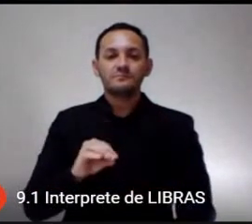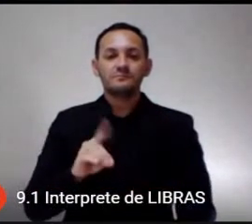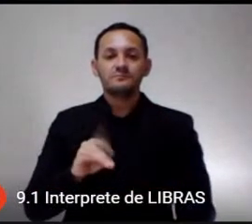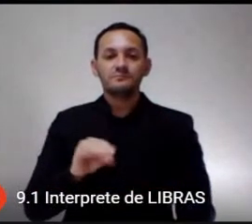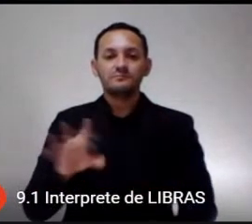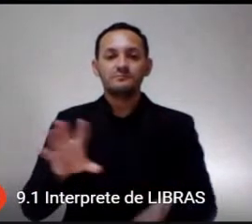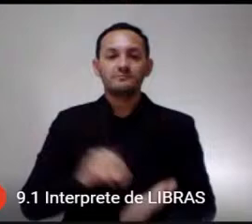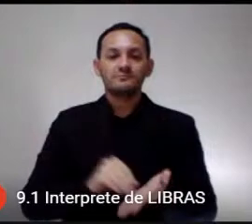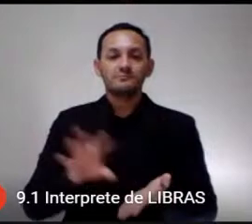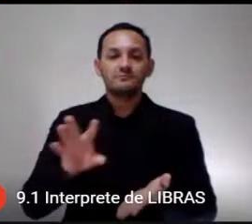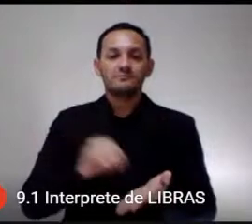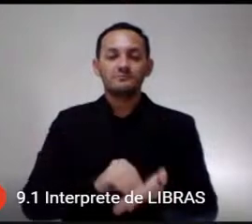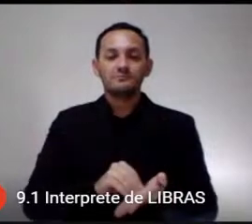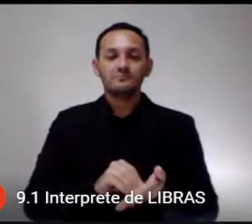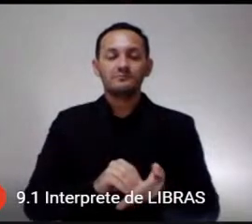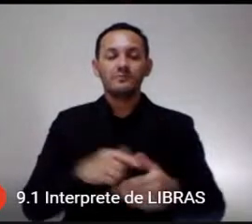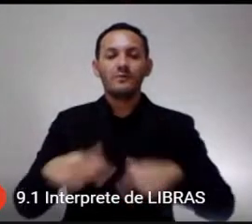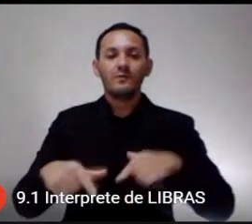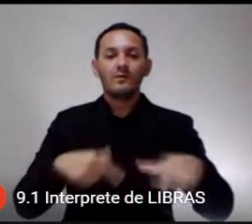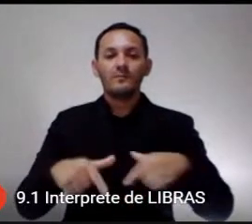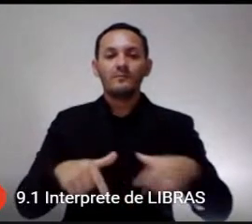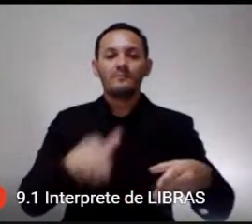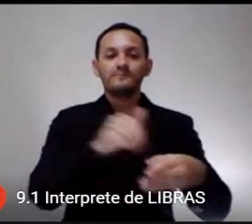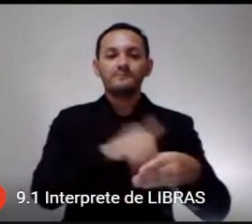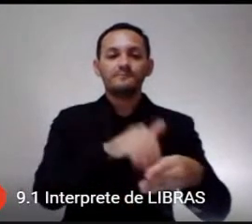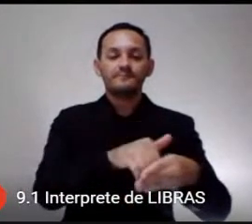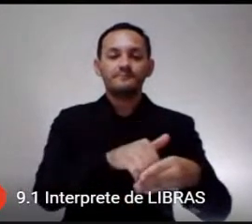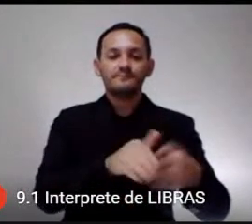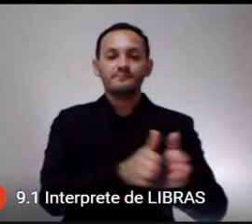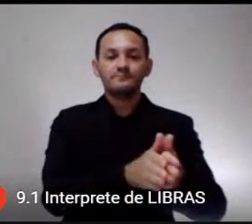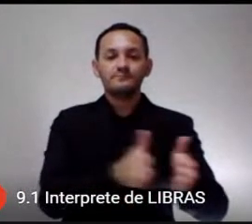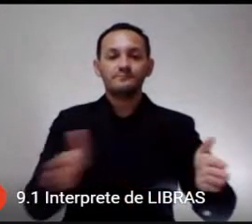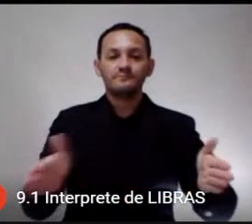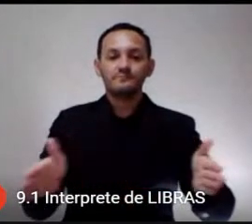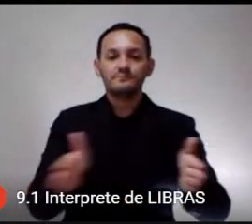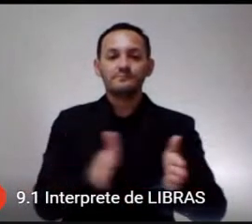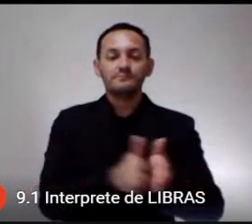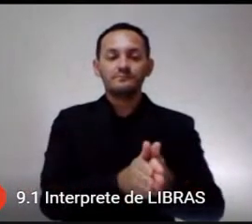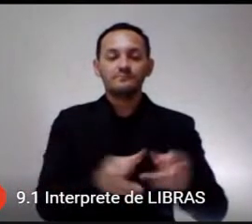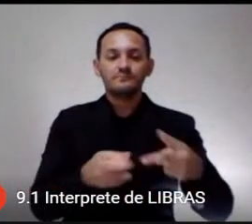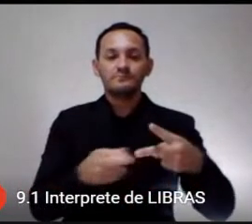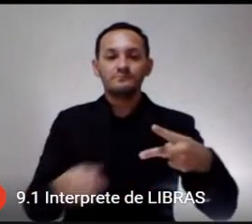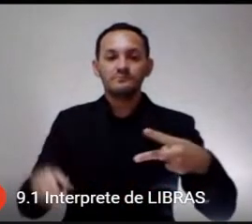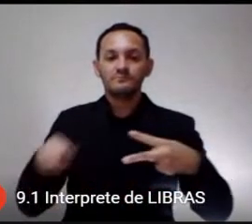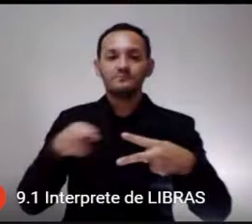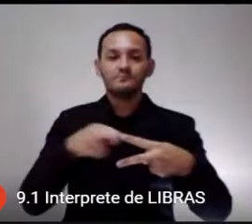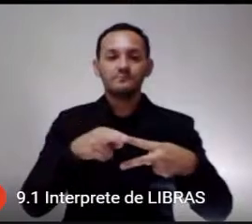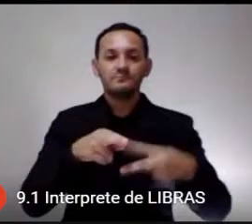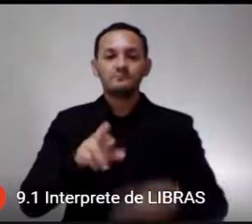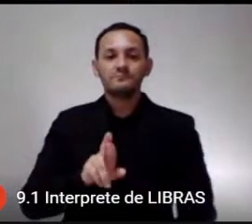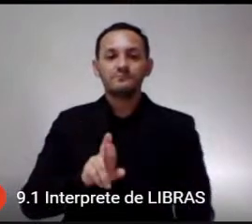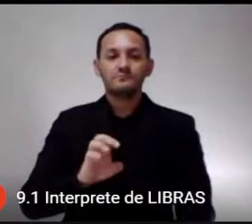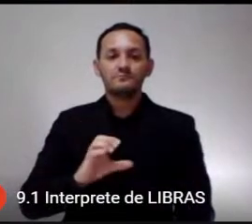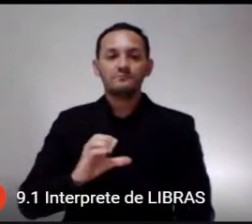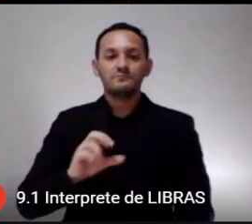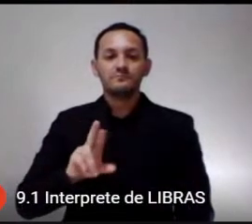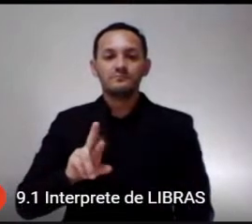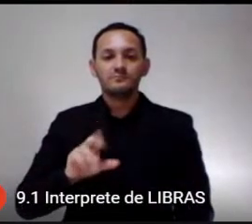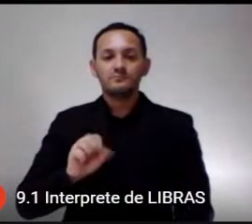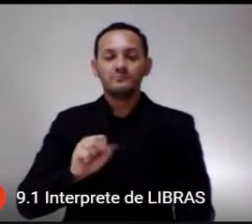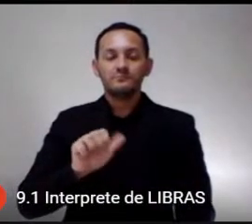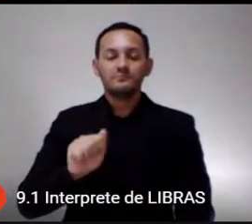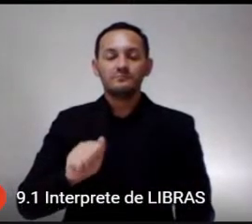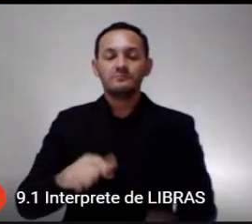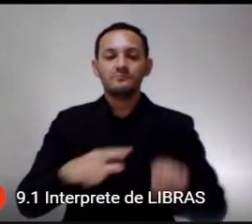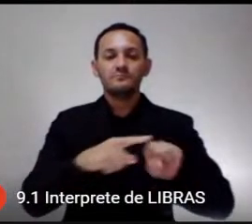fixa marco inicial para a fluência do prazo recursal. Parágrafo 2º. As relações a que se refere o caput deste